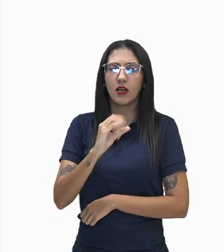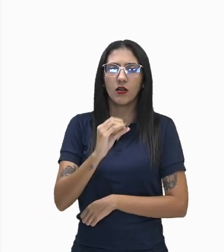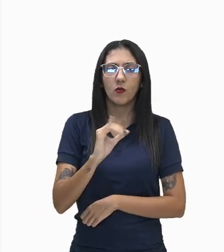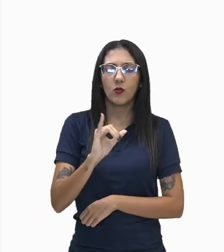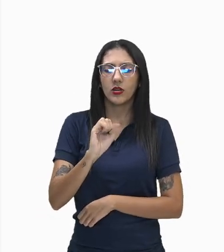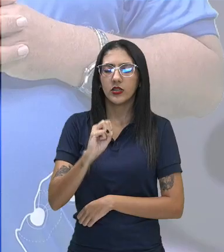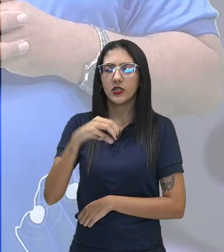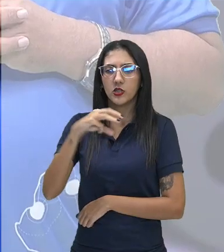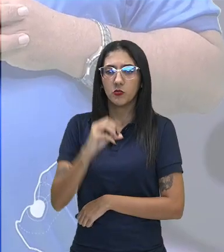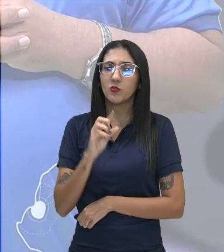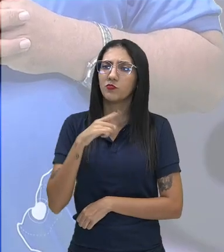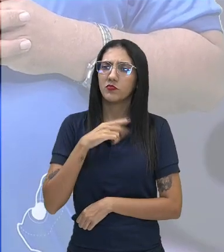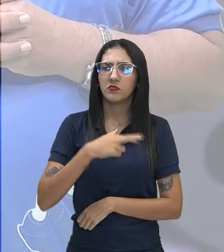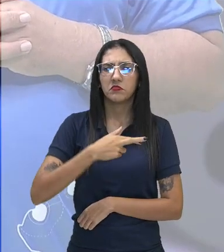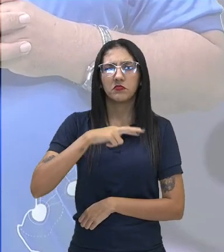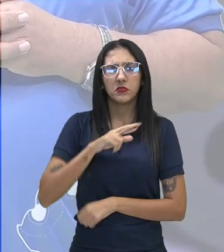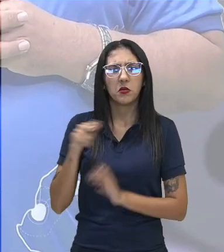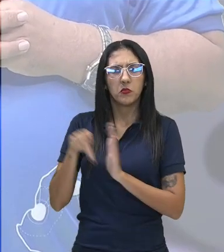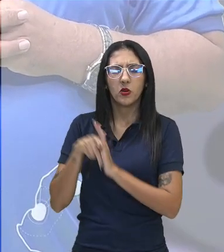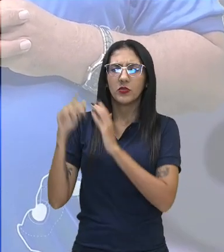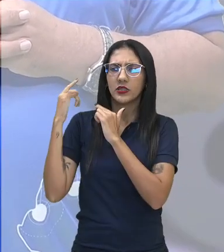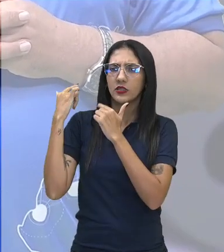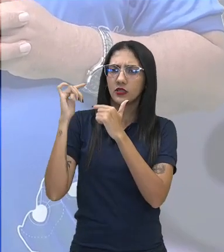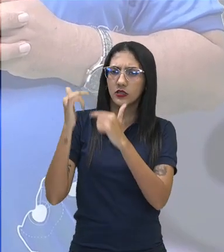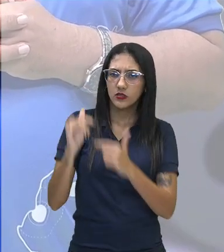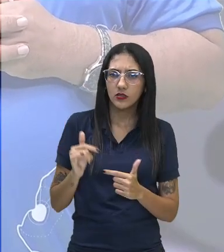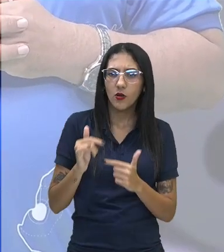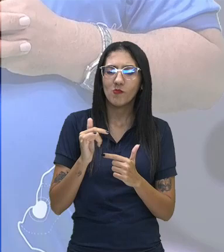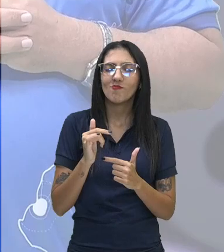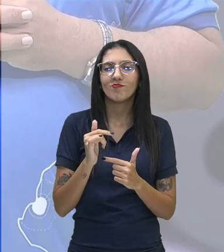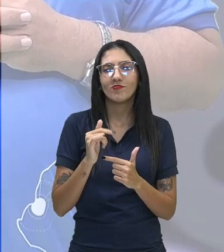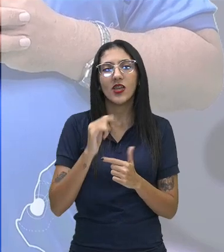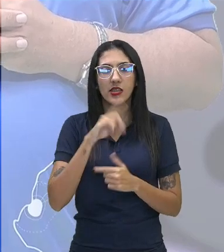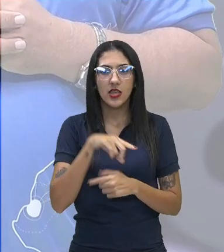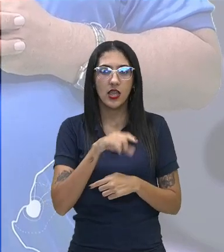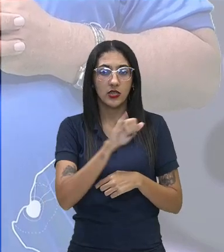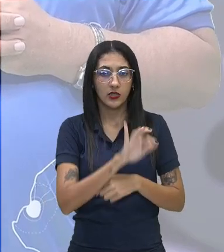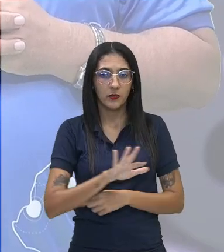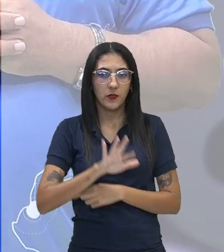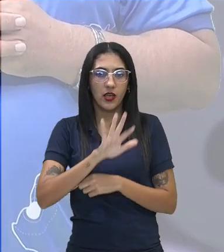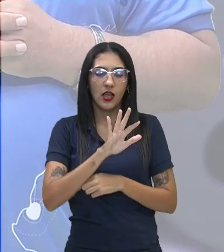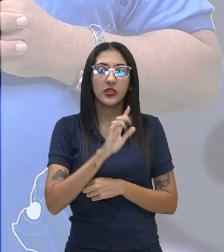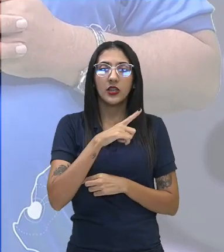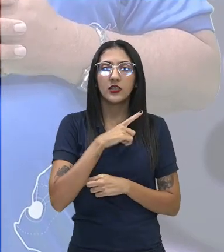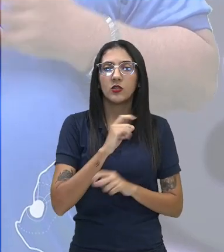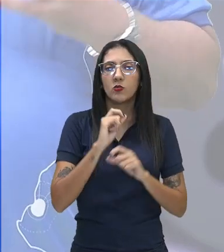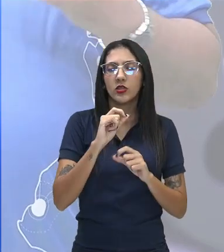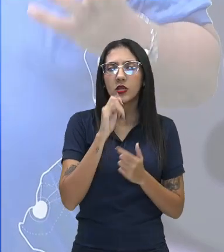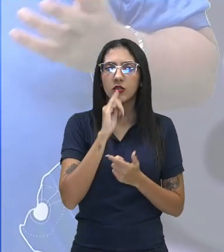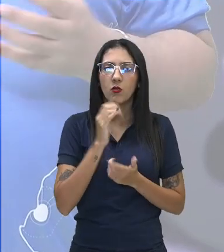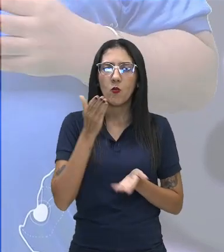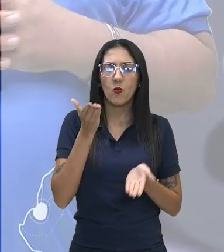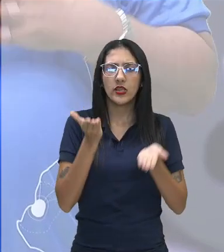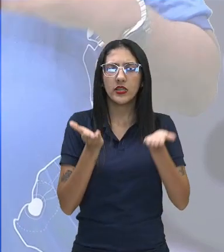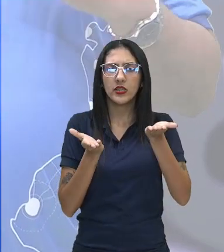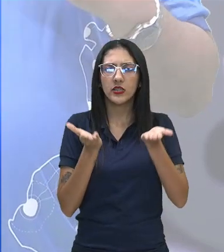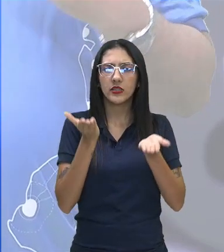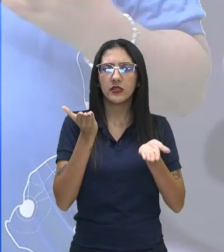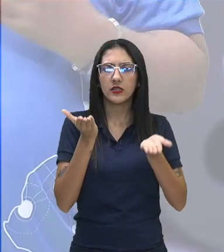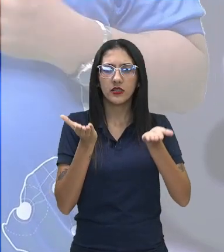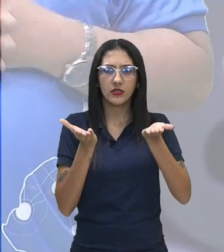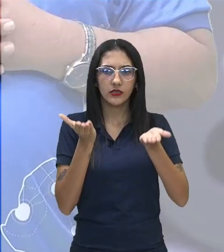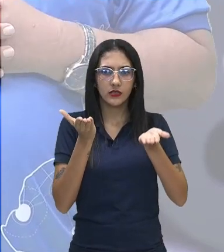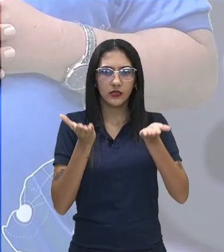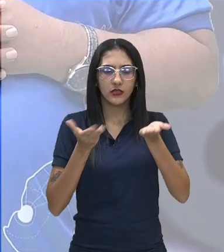tradicionais da China, e o yin-yang, ele representa o equilíbrio cósmico, o equilíbrio